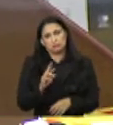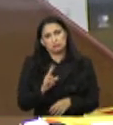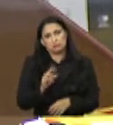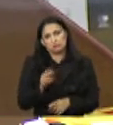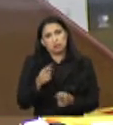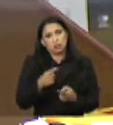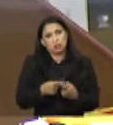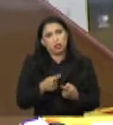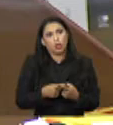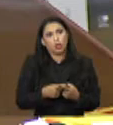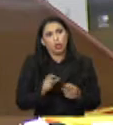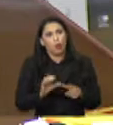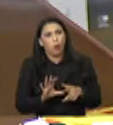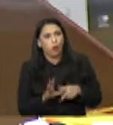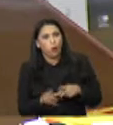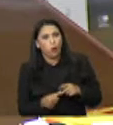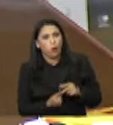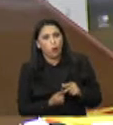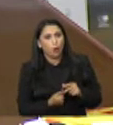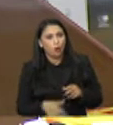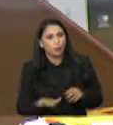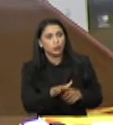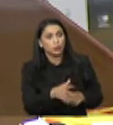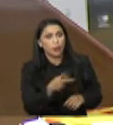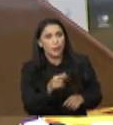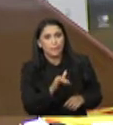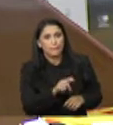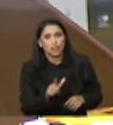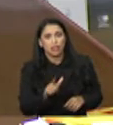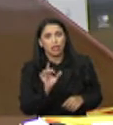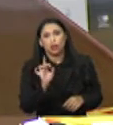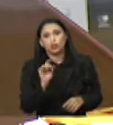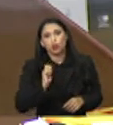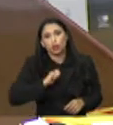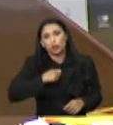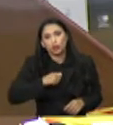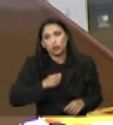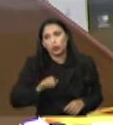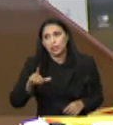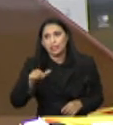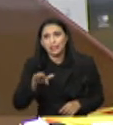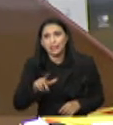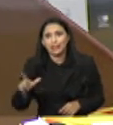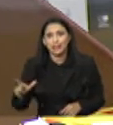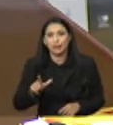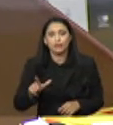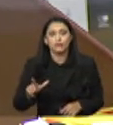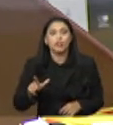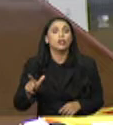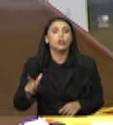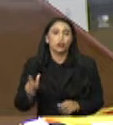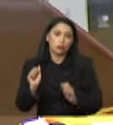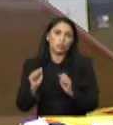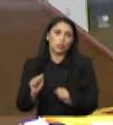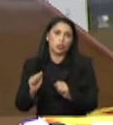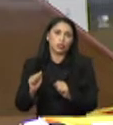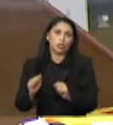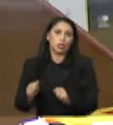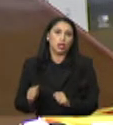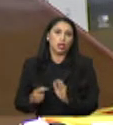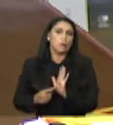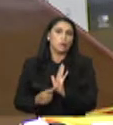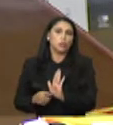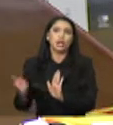sentido alguém ser desonesto o corrupto no campo penal somente por meio do dolo e no campo Cível da improbidade administrativa poderá Ostentar